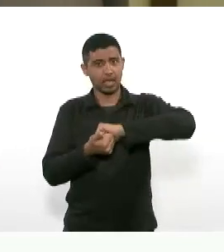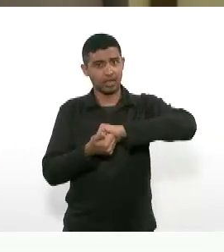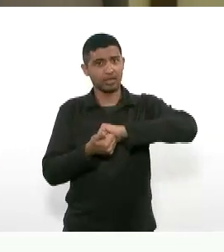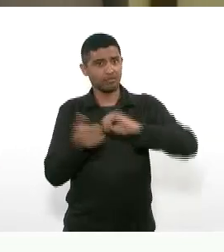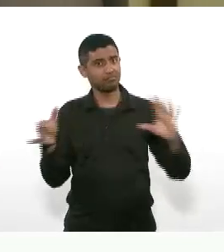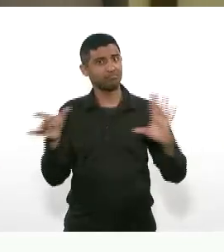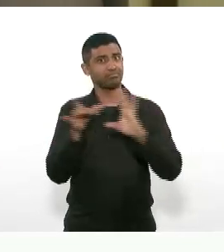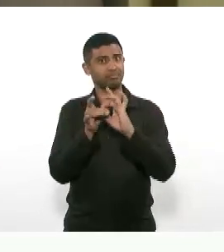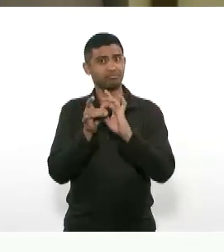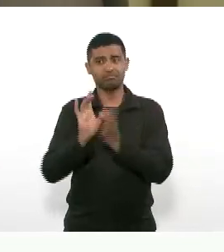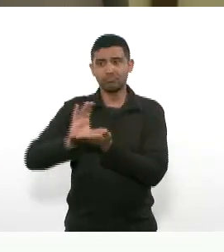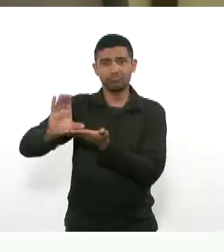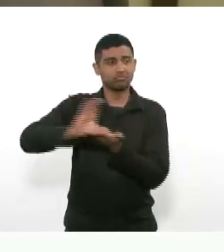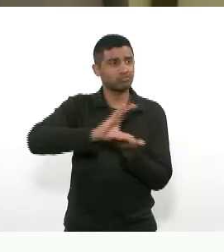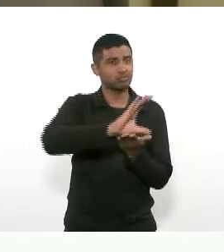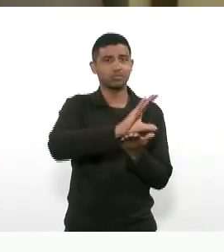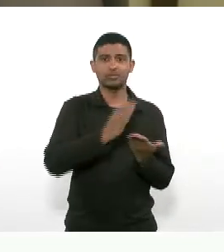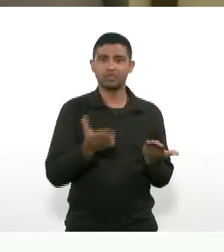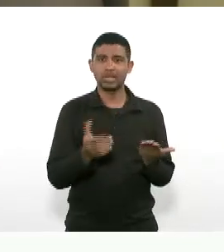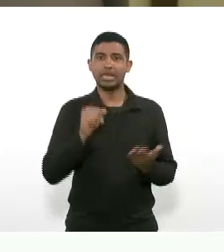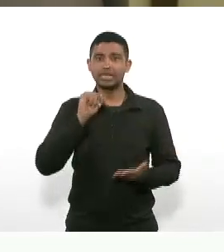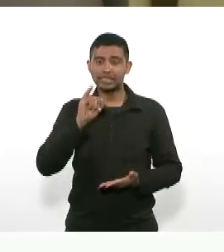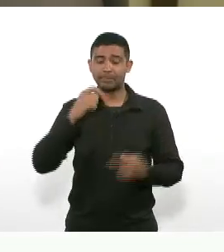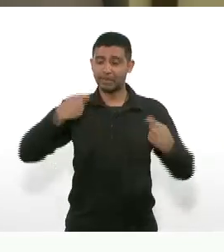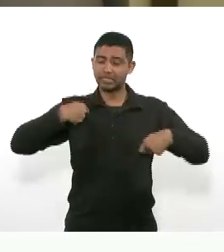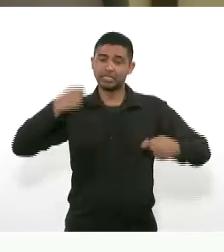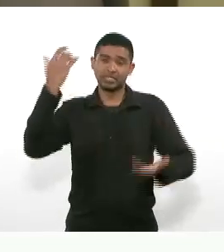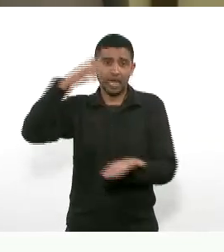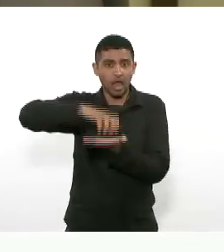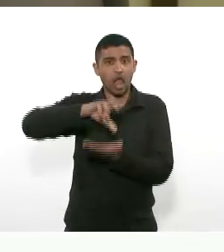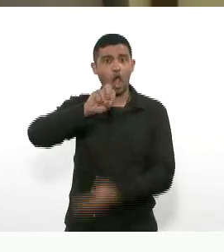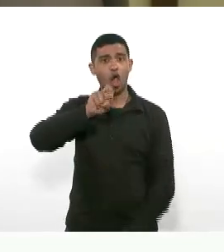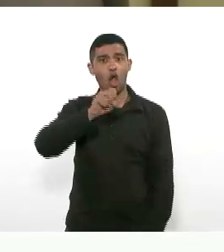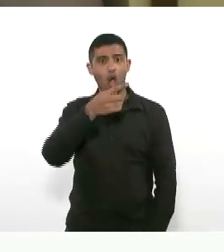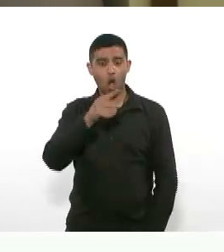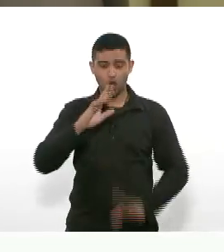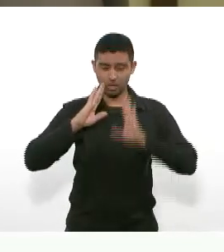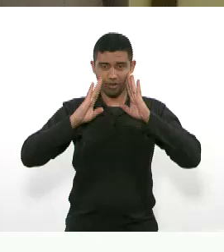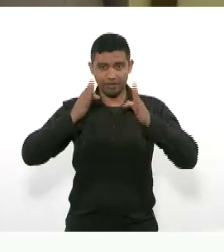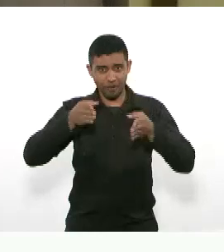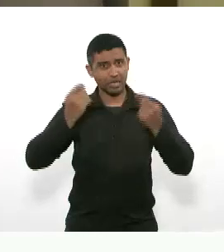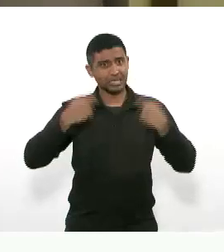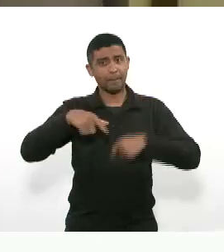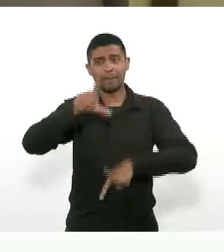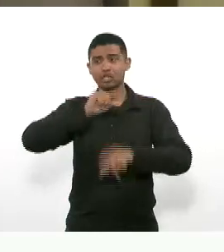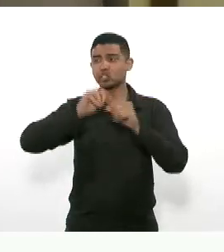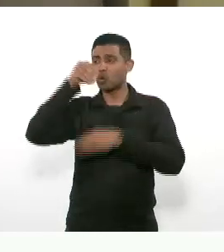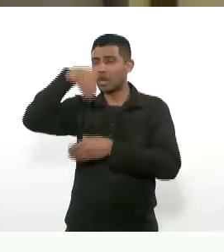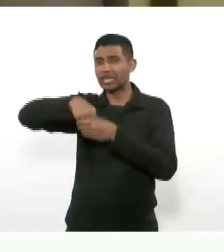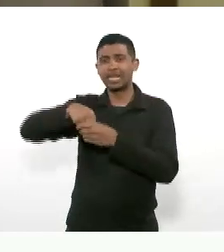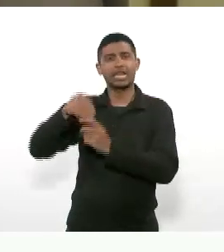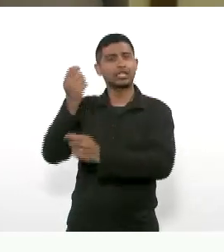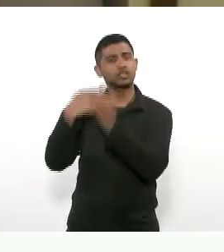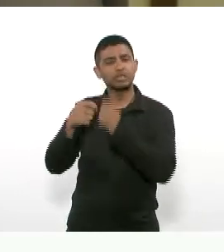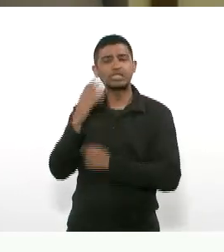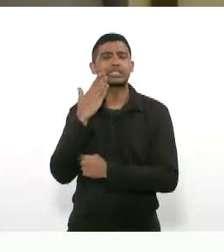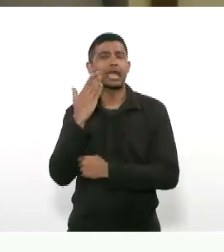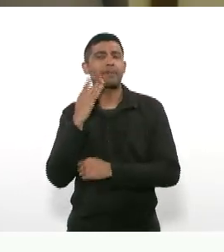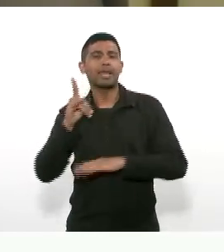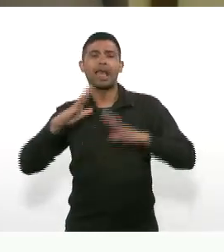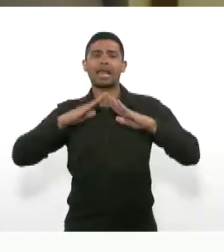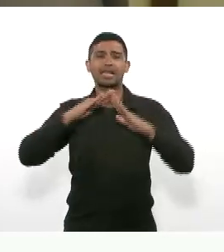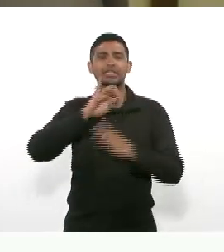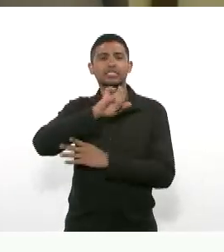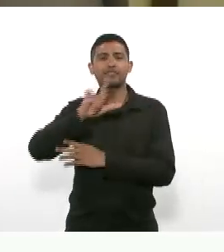2 secretarias. Se precisarmos ter um órgão que centralize, pode-se escolher dentro da administração, vai ser a Casa Civil, não vai ser o próprio